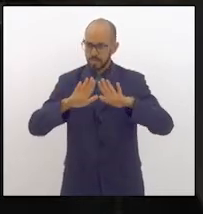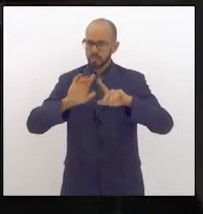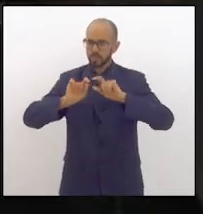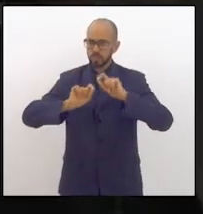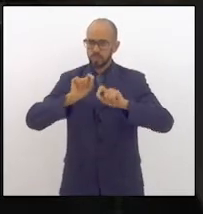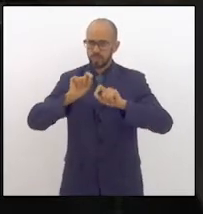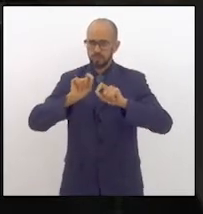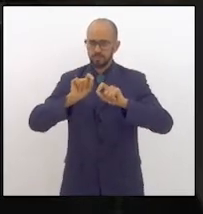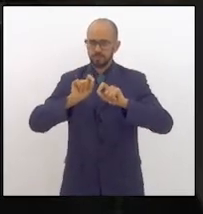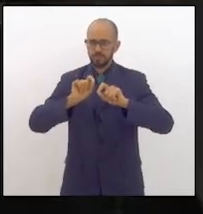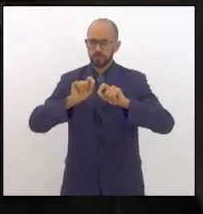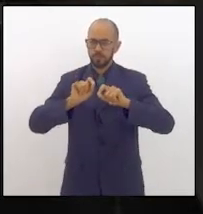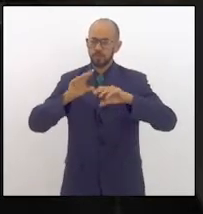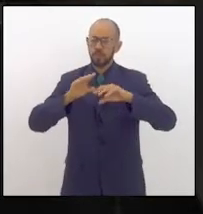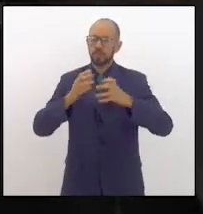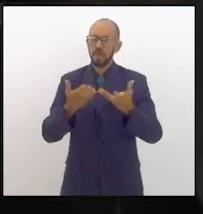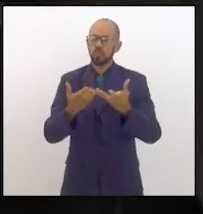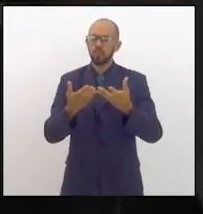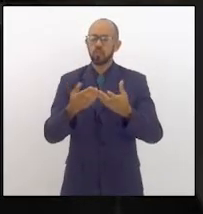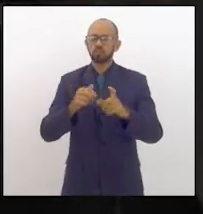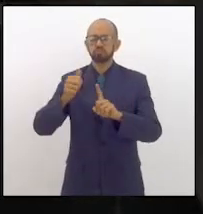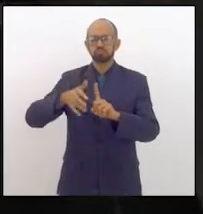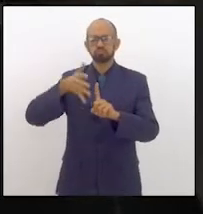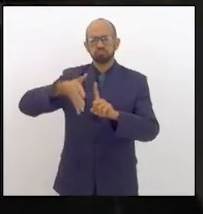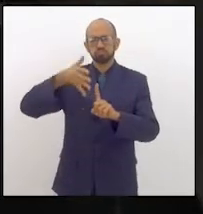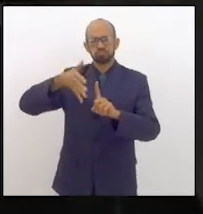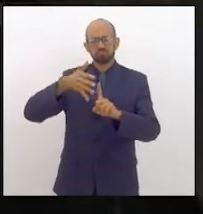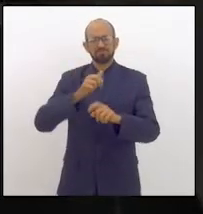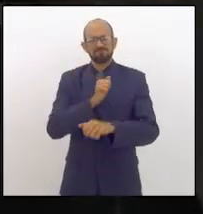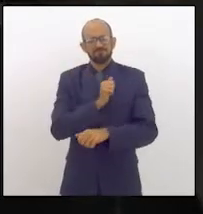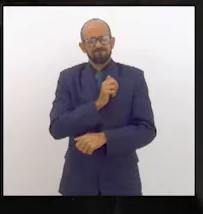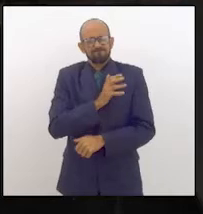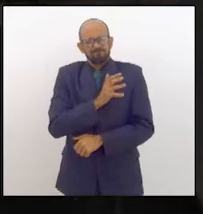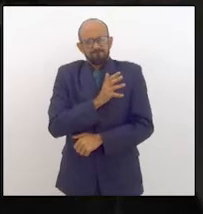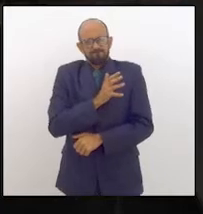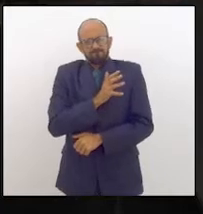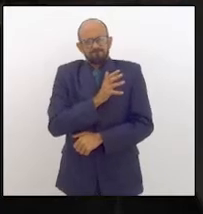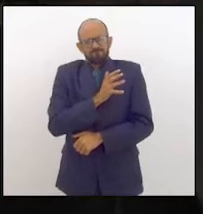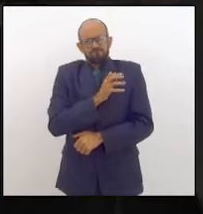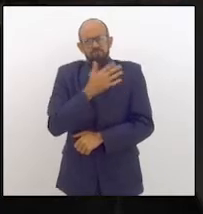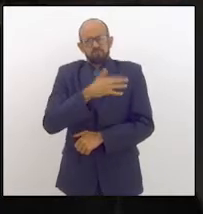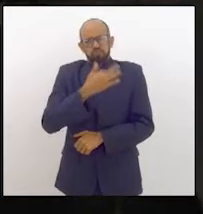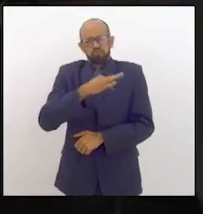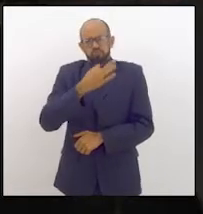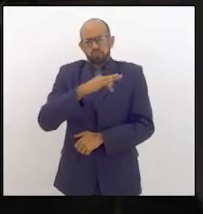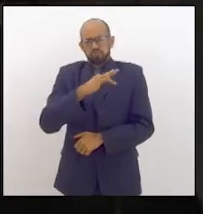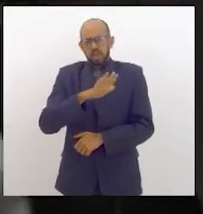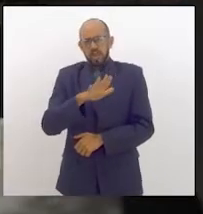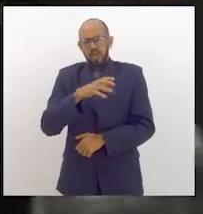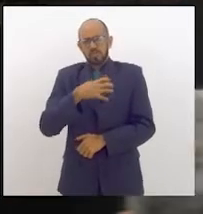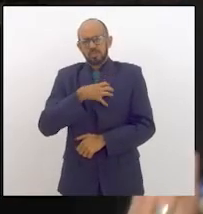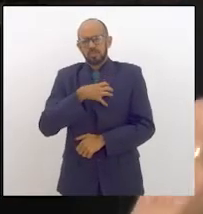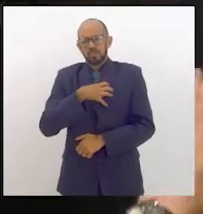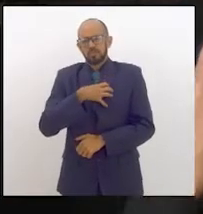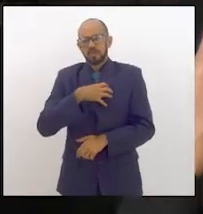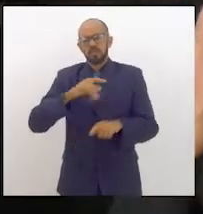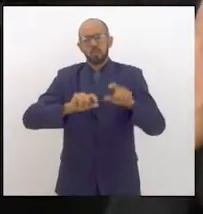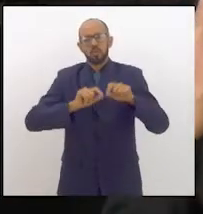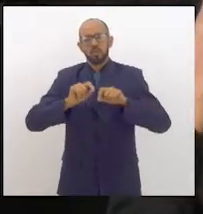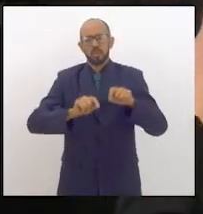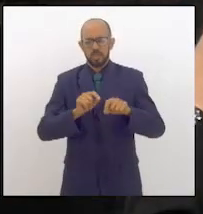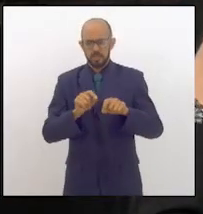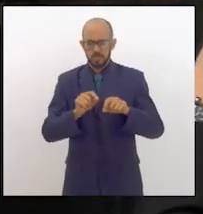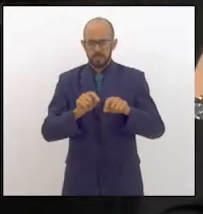que eu queria dizer uma coisa que arde aqui no meu coração Infelizmente eu tenho sentimento é a